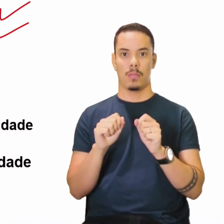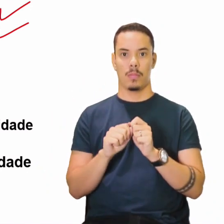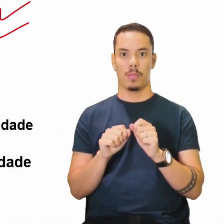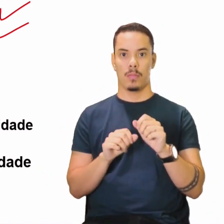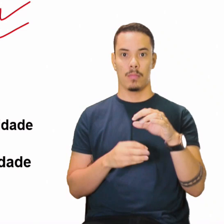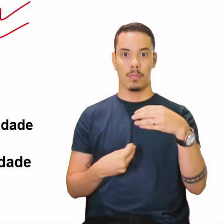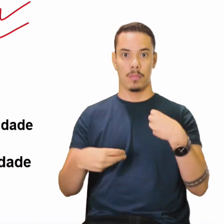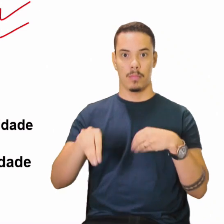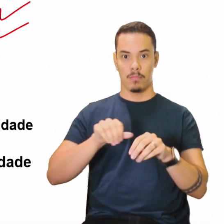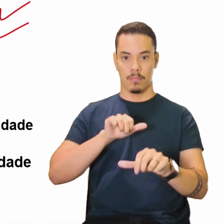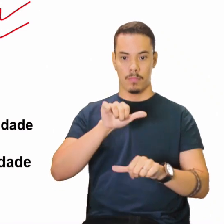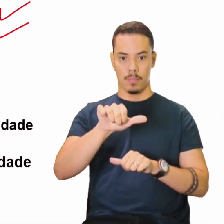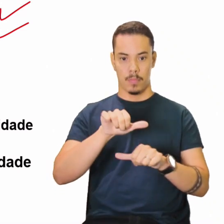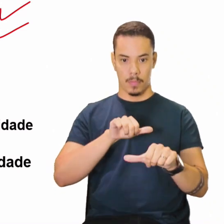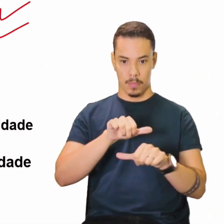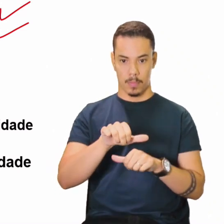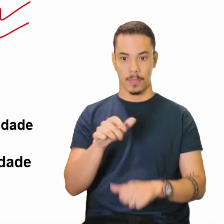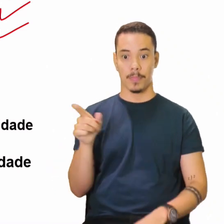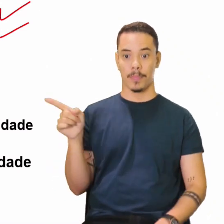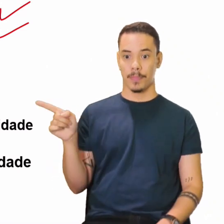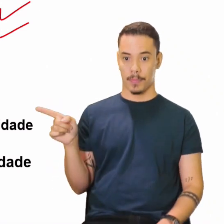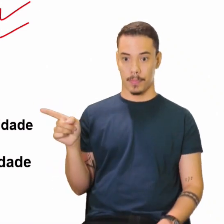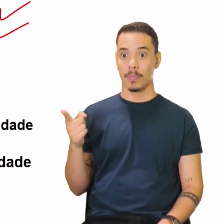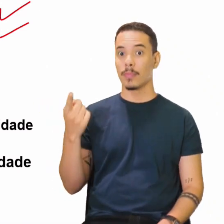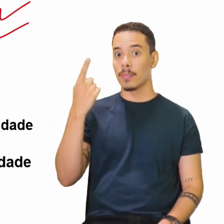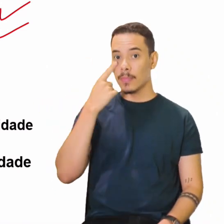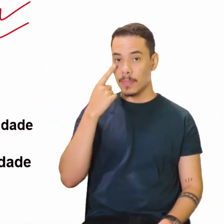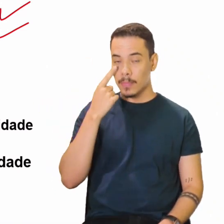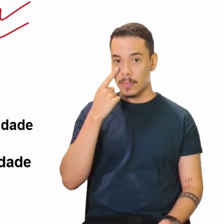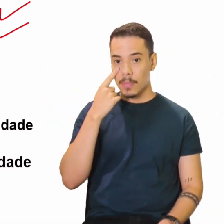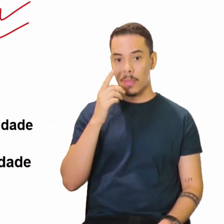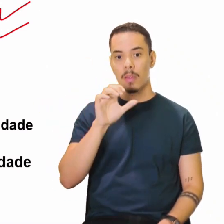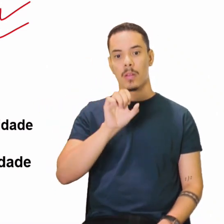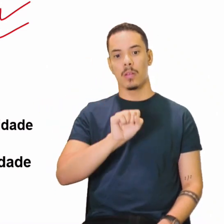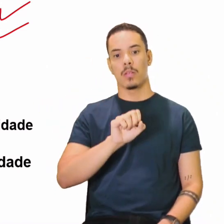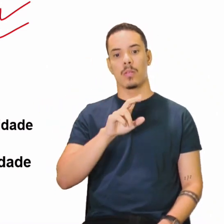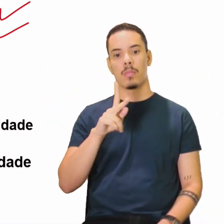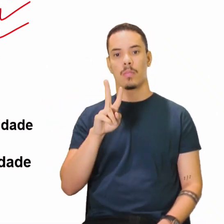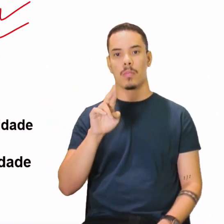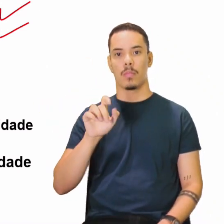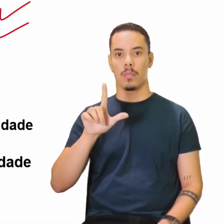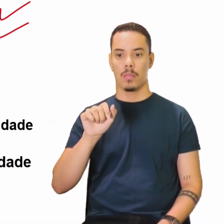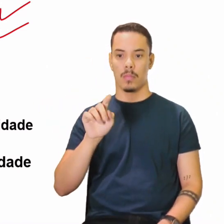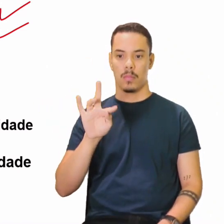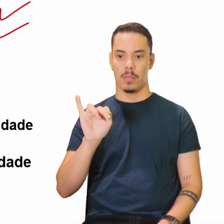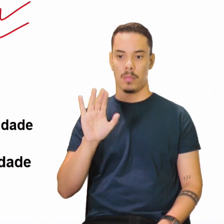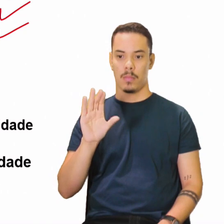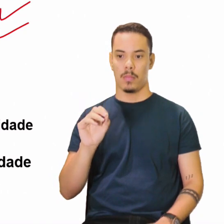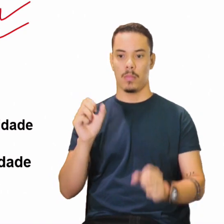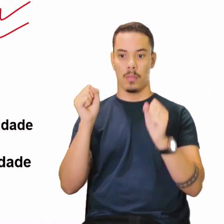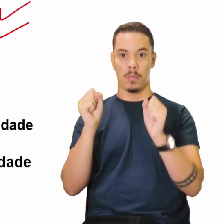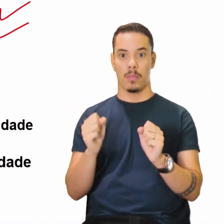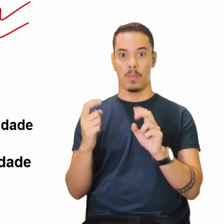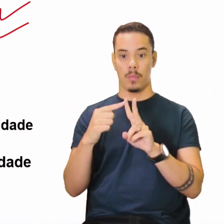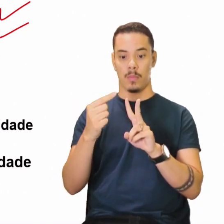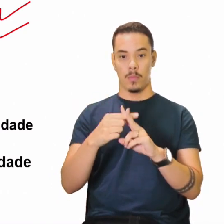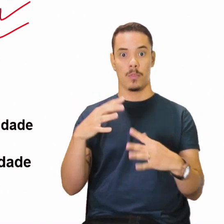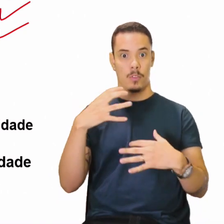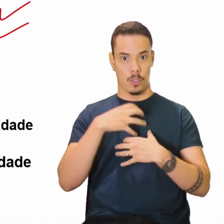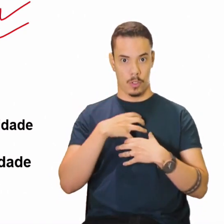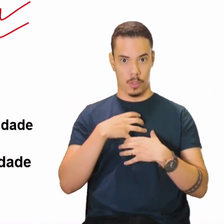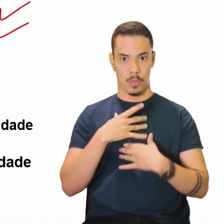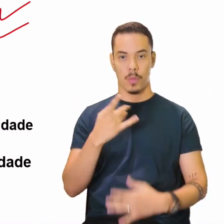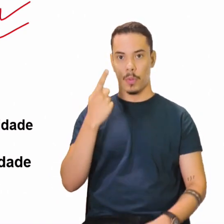flexão no grau superlativo. Veja que o grau superlativo, ele pode ser de 2 maneiras. Olha